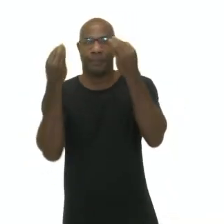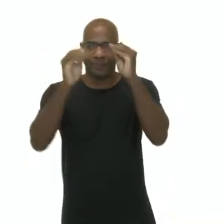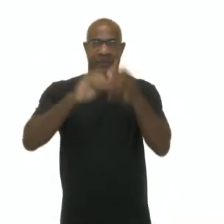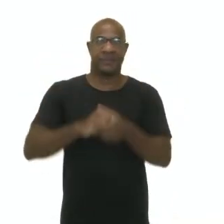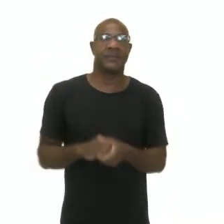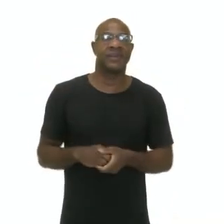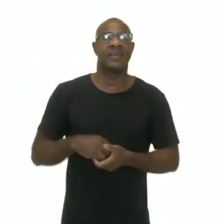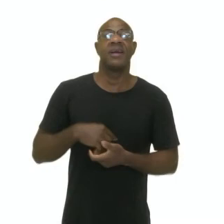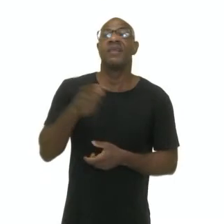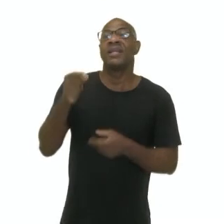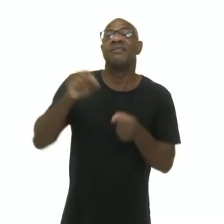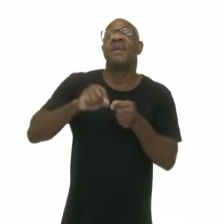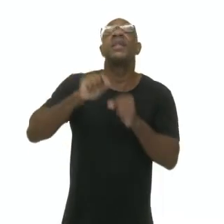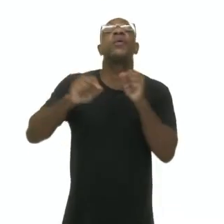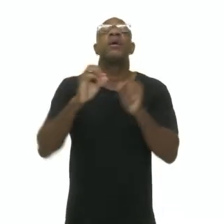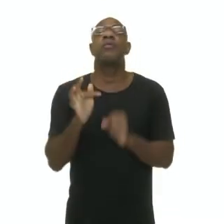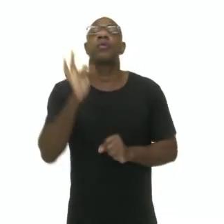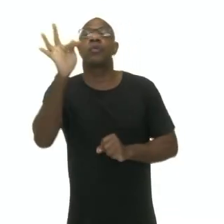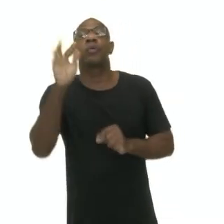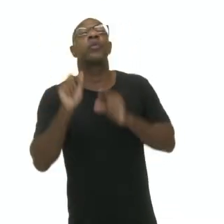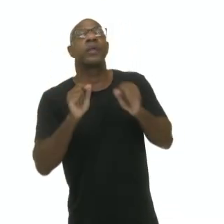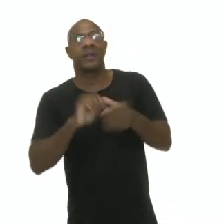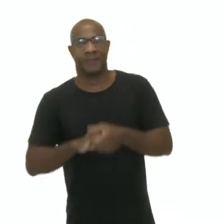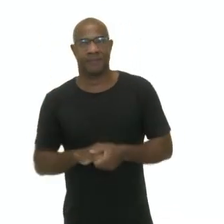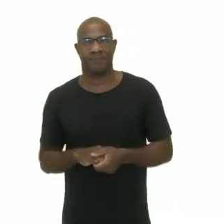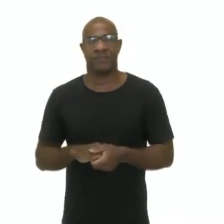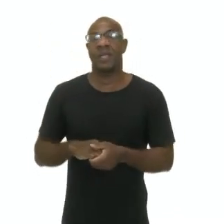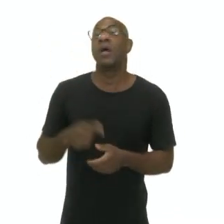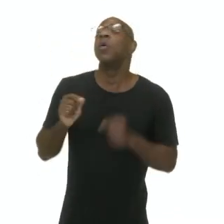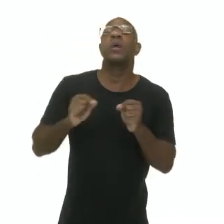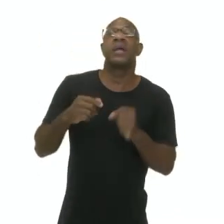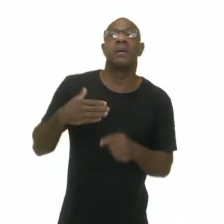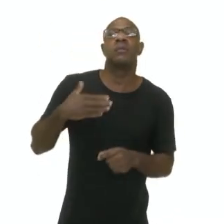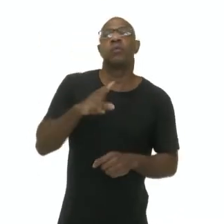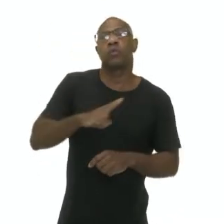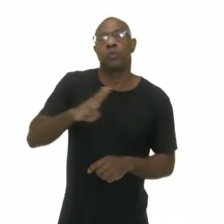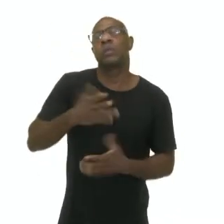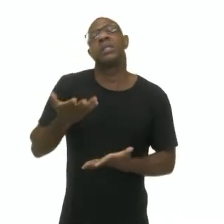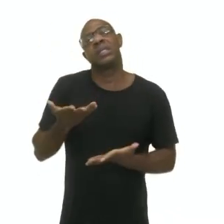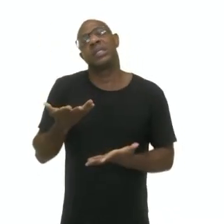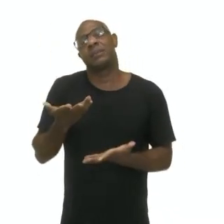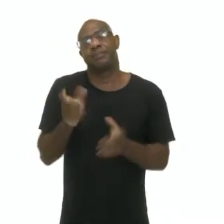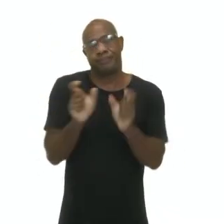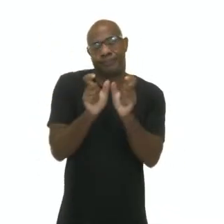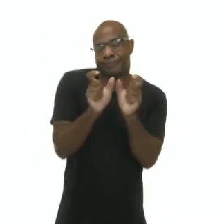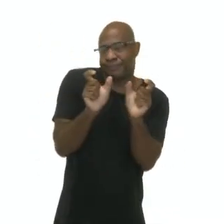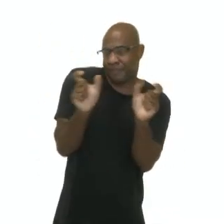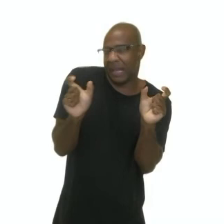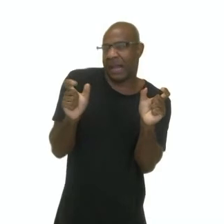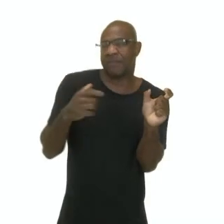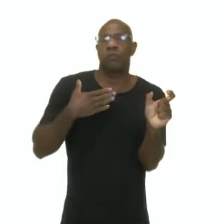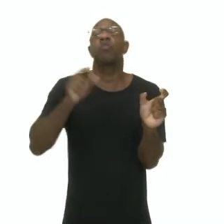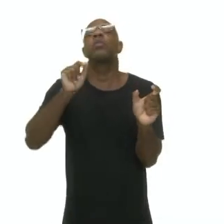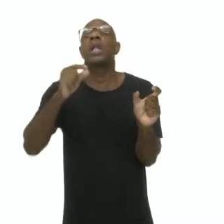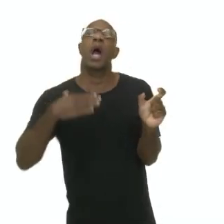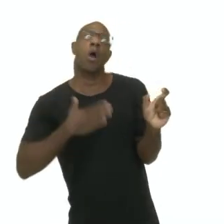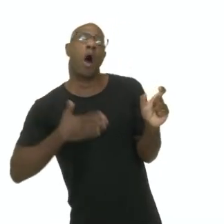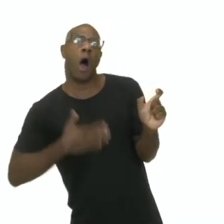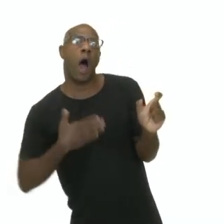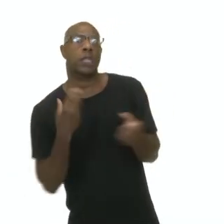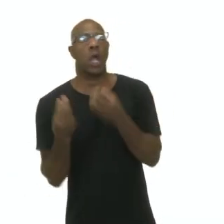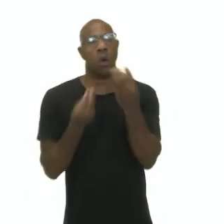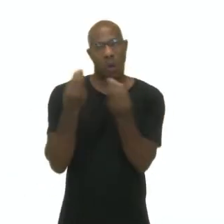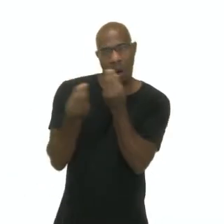fazer? Voy a... E falar um pouco sobre os gostos, utilizando as respostas dos termos destacados anteriormente. Por exemplo, me